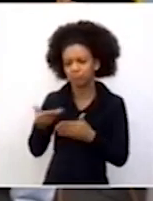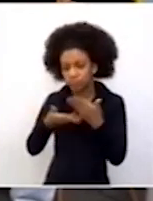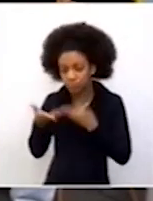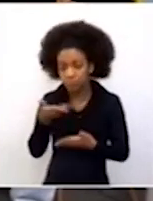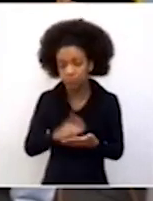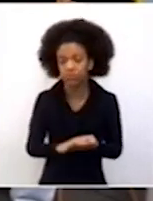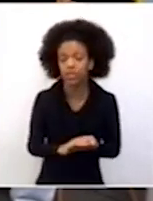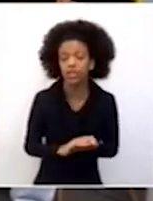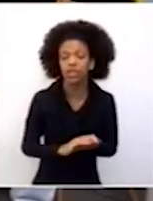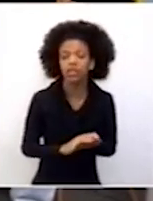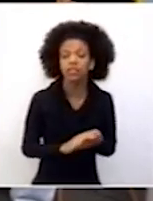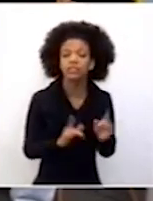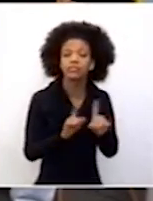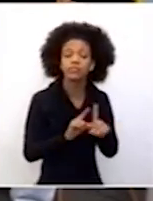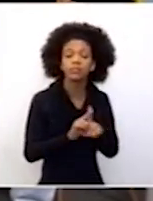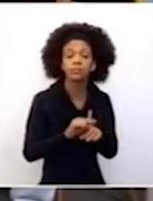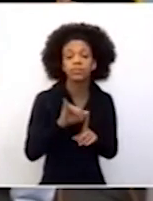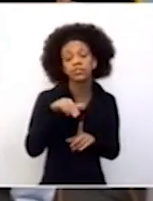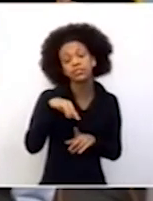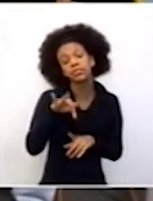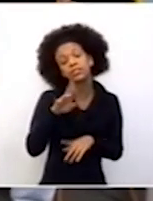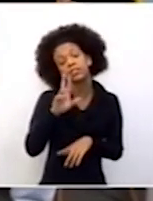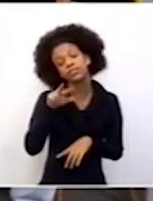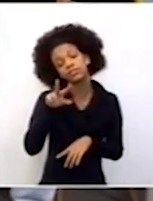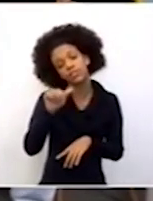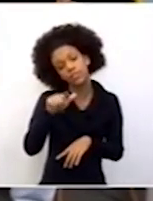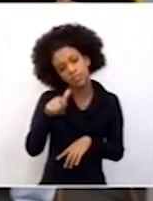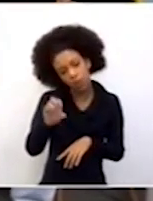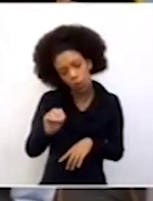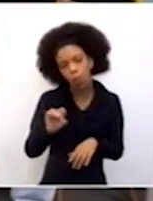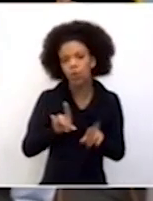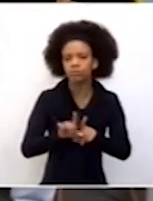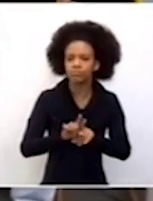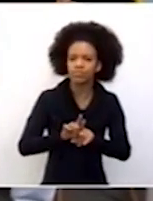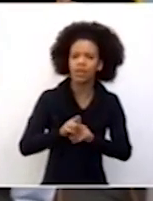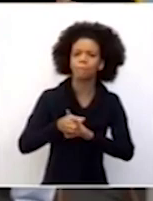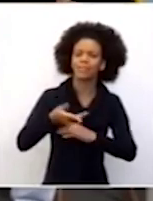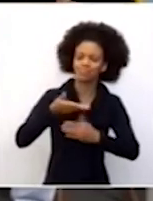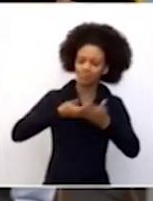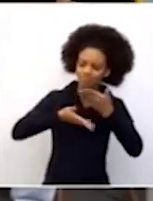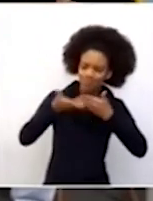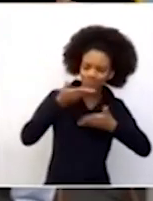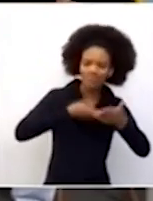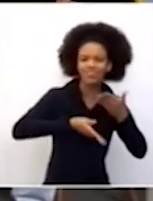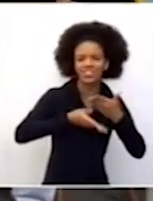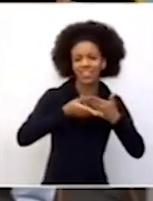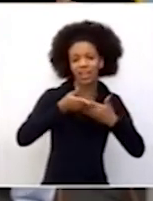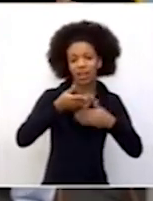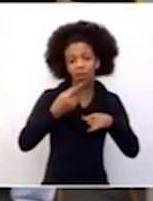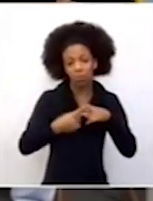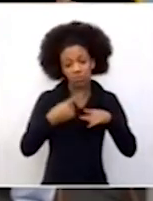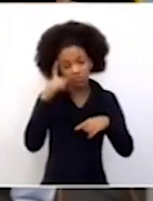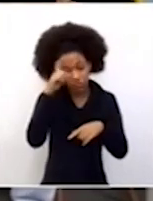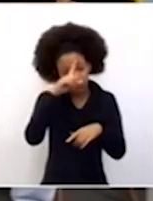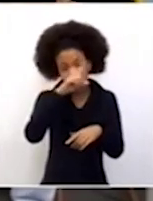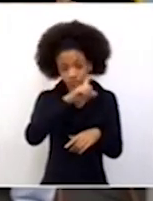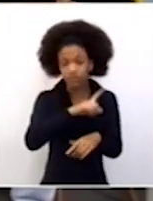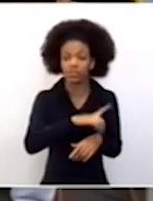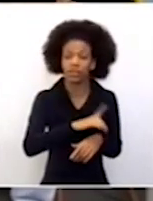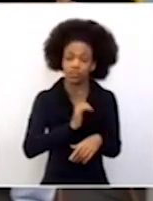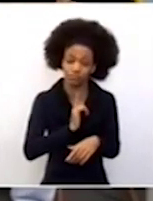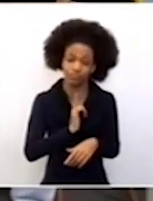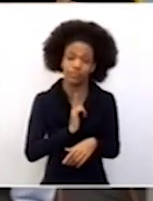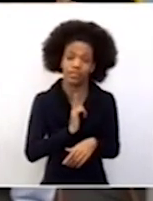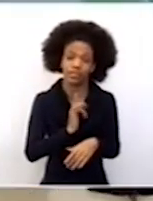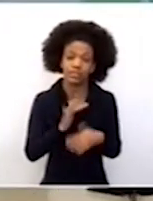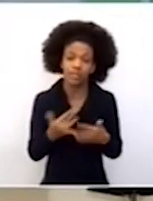com relação às intervenções, à interação, dificuldade dessa interação, estão tendo que se